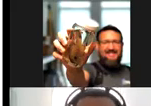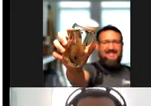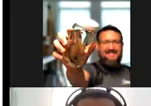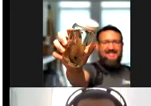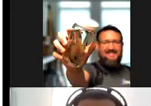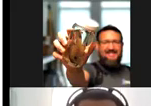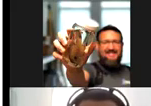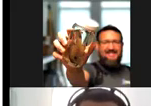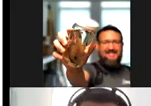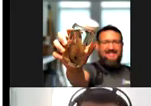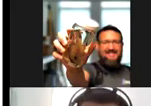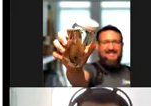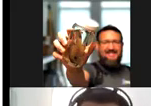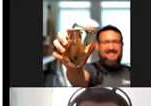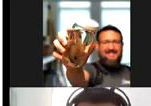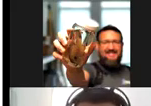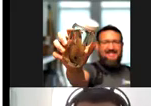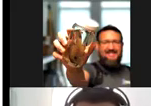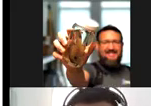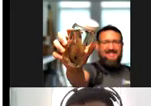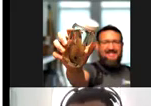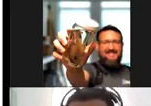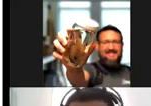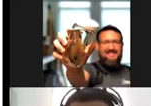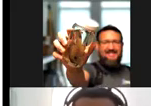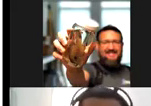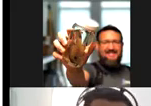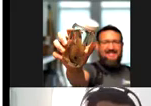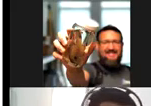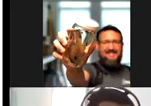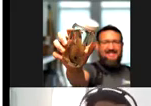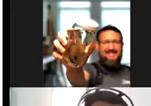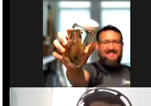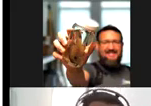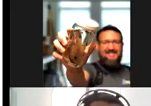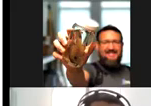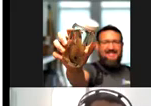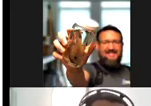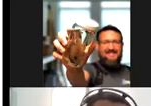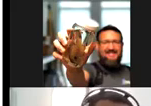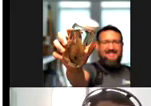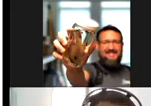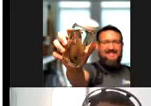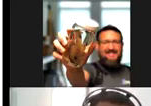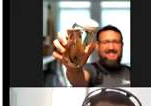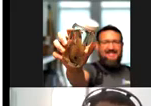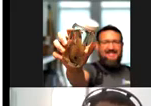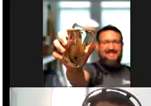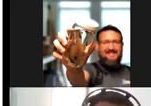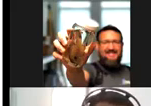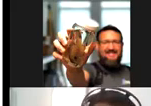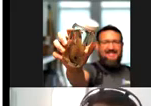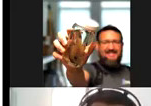MacArthur. E ele teve trabalhos muito famosos, ele era aluno do Hutchinson, né? E então ele teve uns trabalhos muito famosos nessa questão